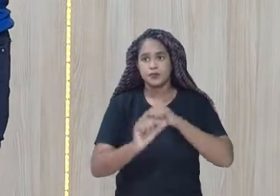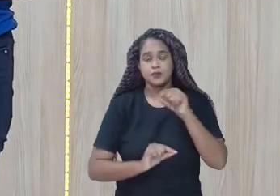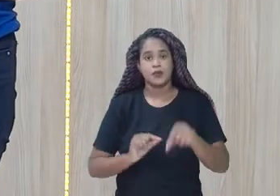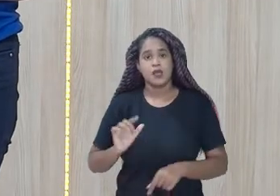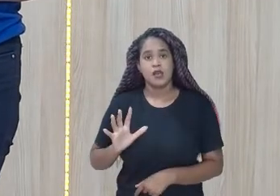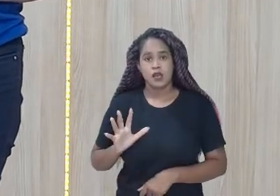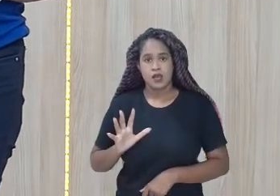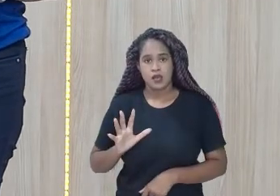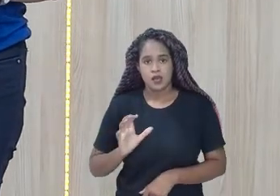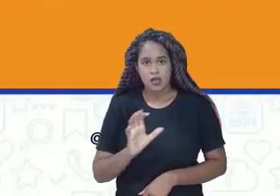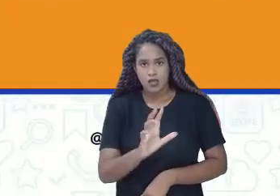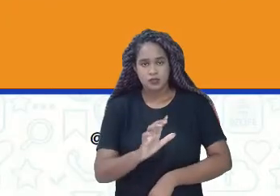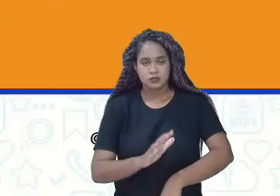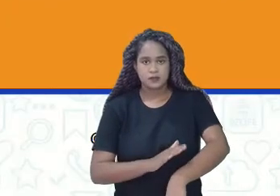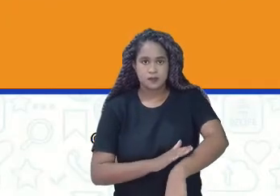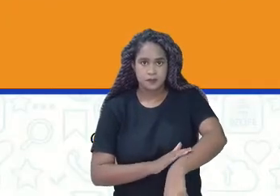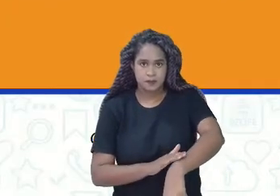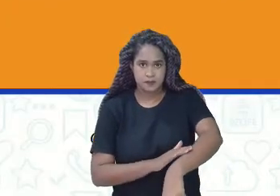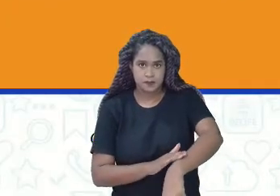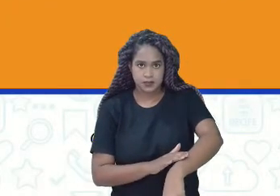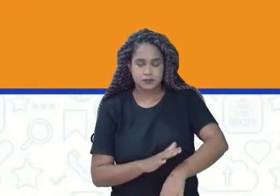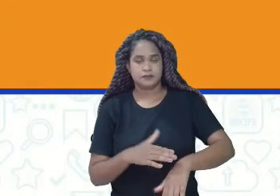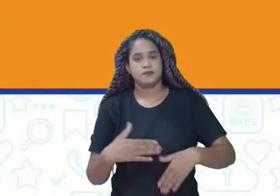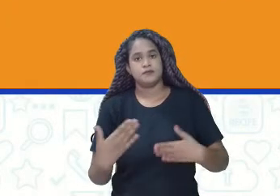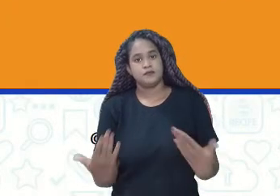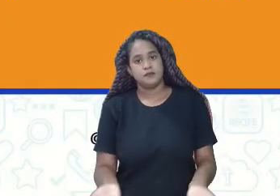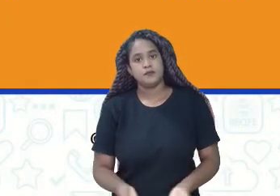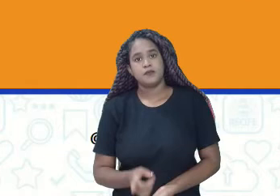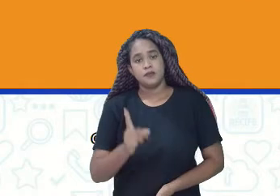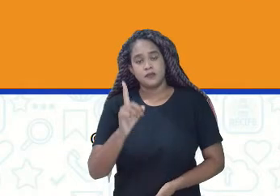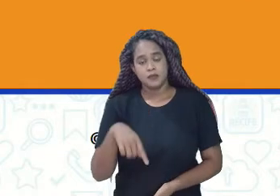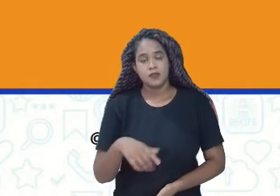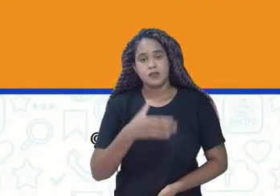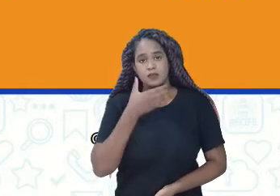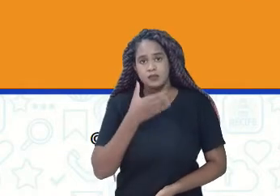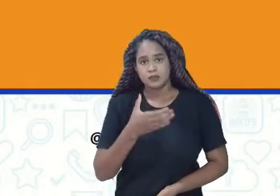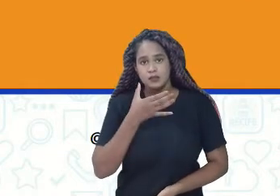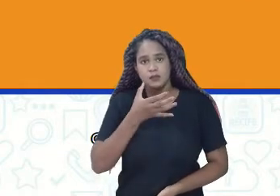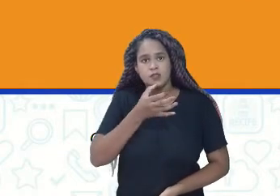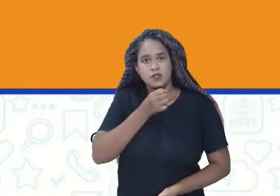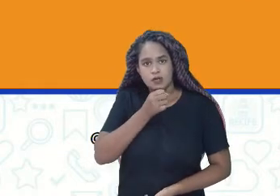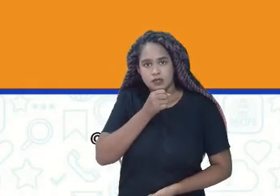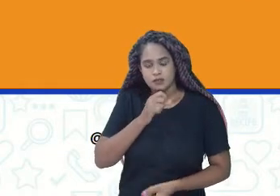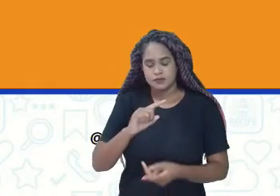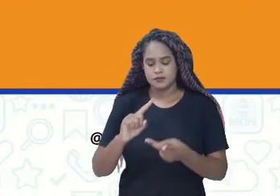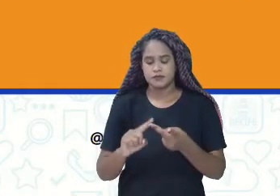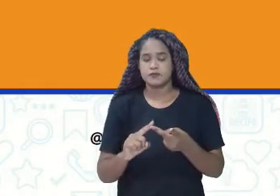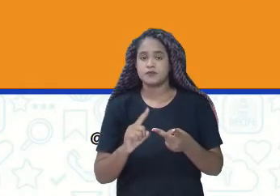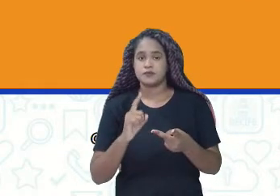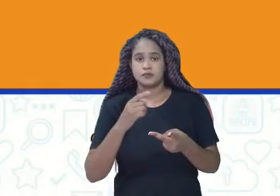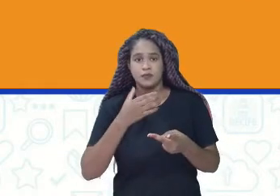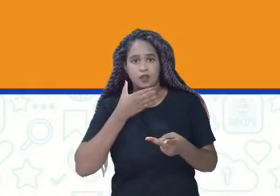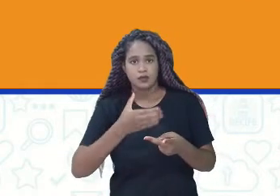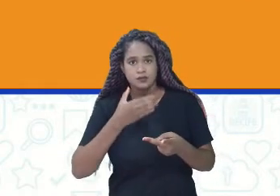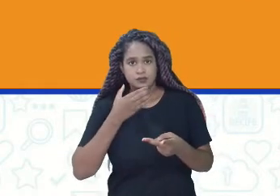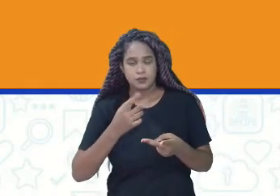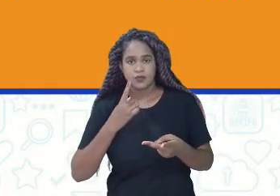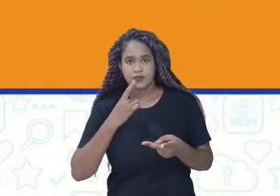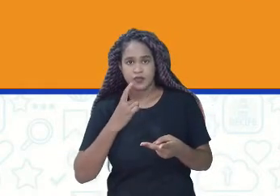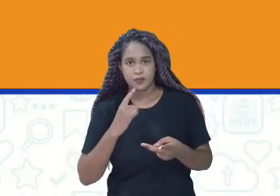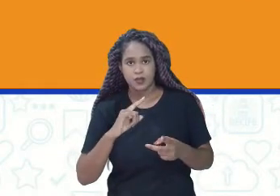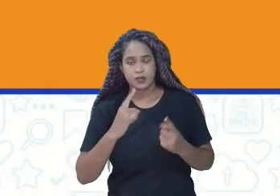de pele. Então, é o dezembro também laranja, tanto o dezembro vermelho, combate à AIDS, como